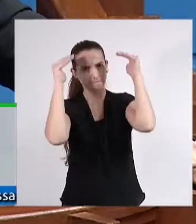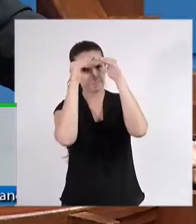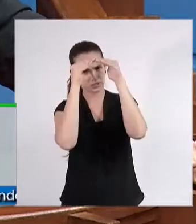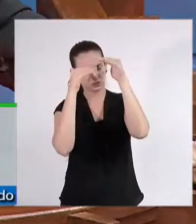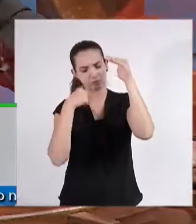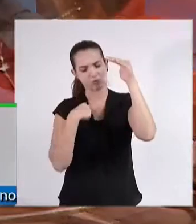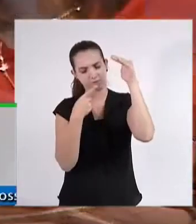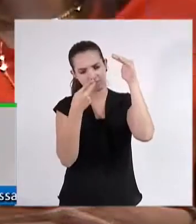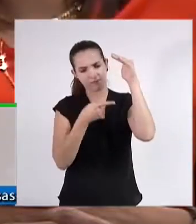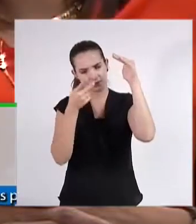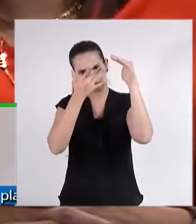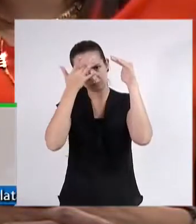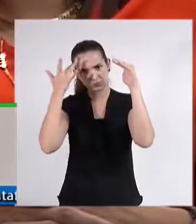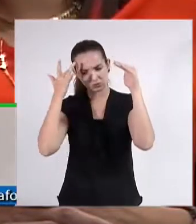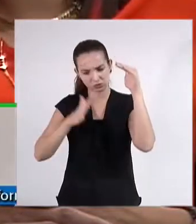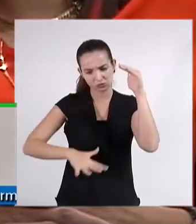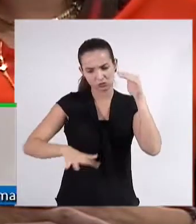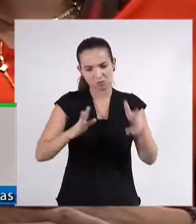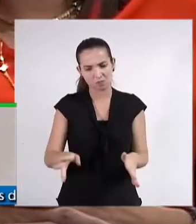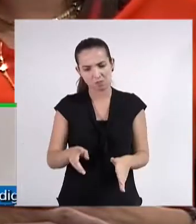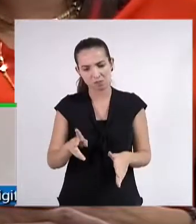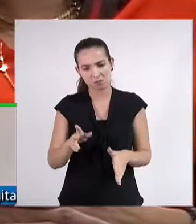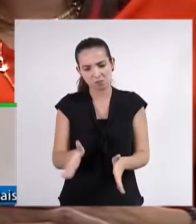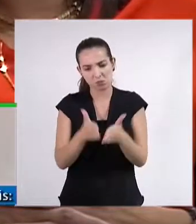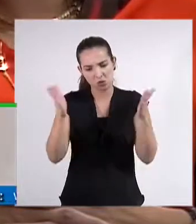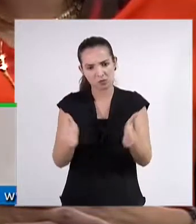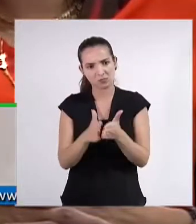pobres, me chamam de santo.